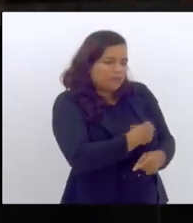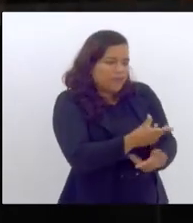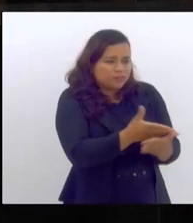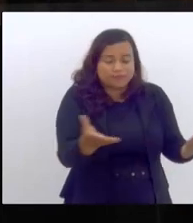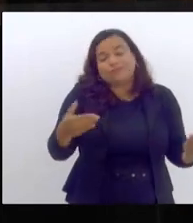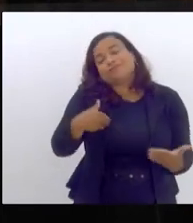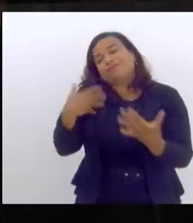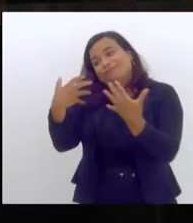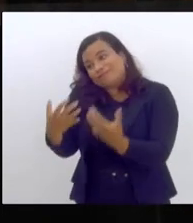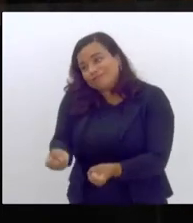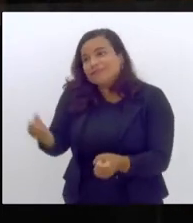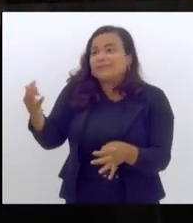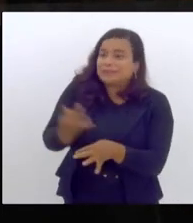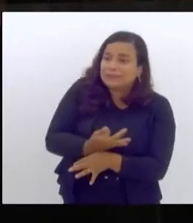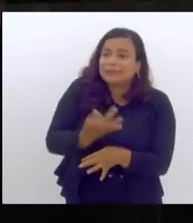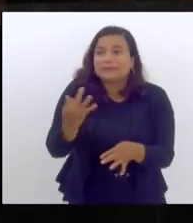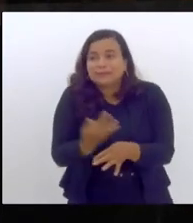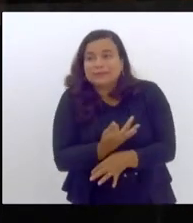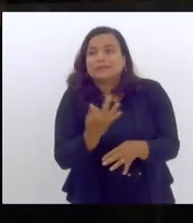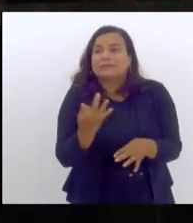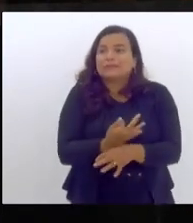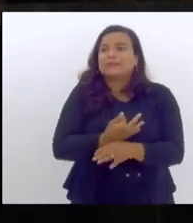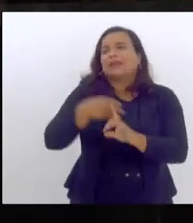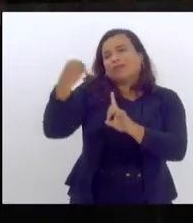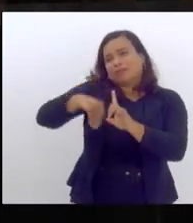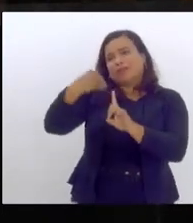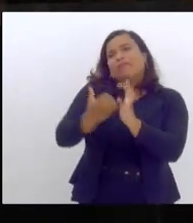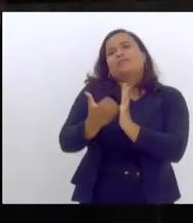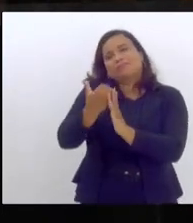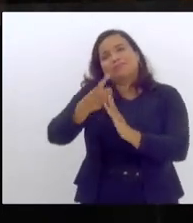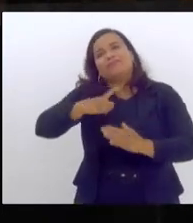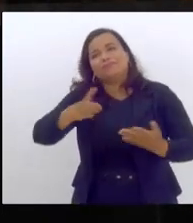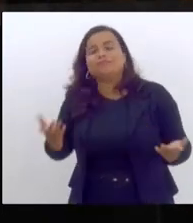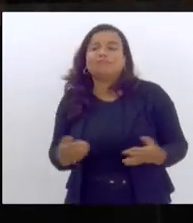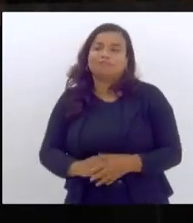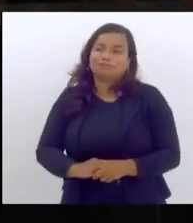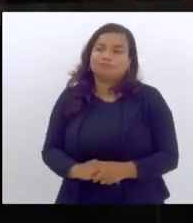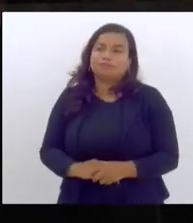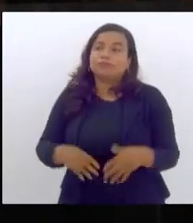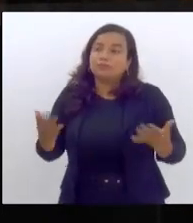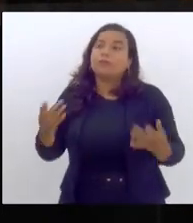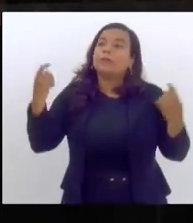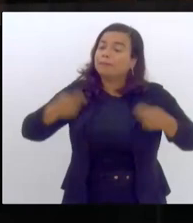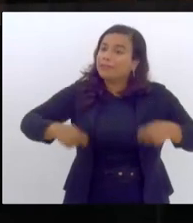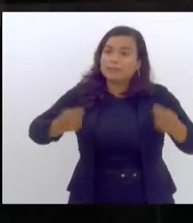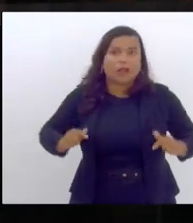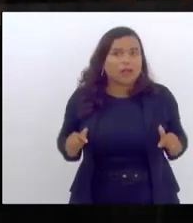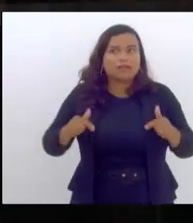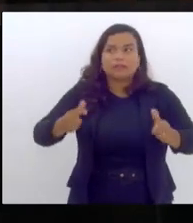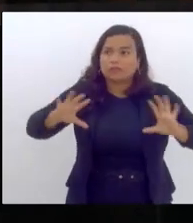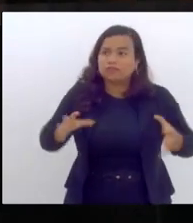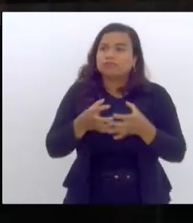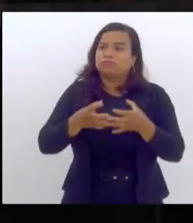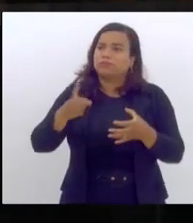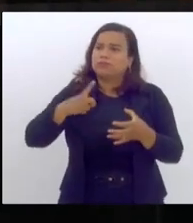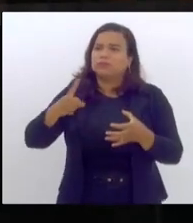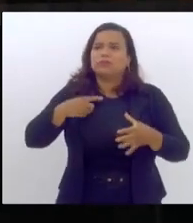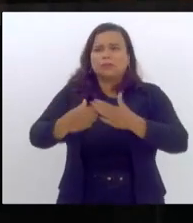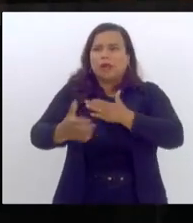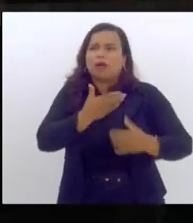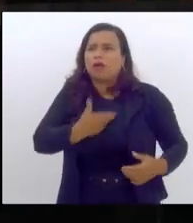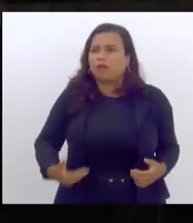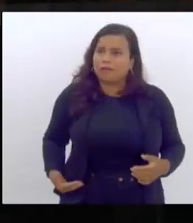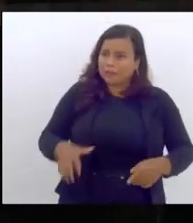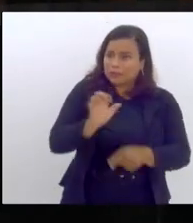nesse ciclo de violência mais vulnerável. Então, nesse sentido, a gente precisa de ações conjuntas, seja do governo do